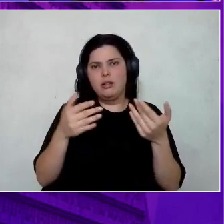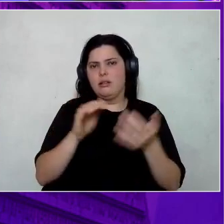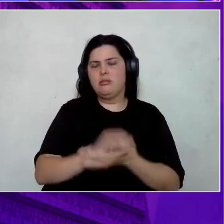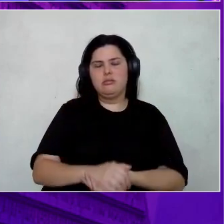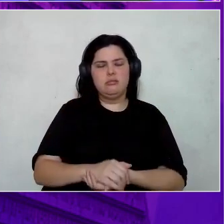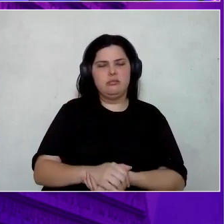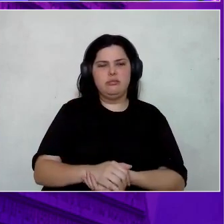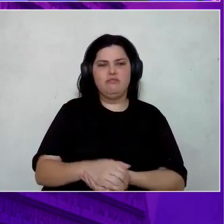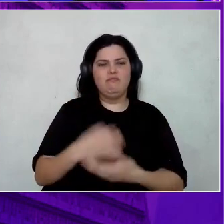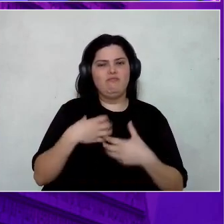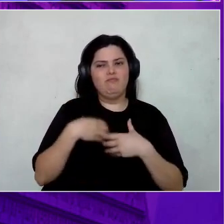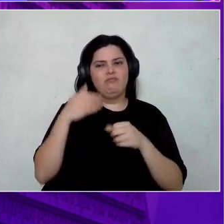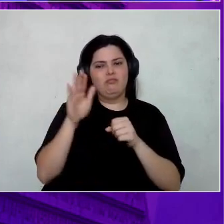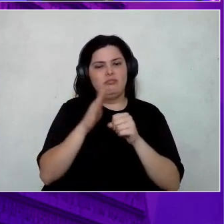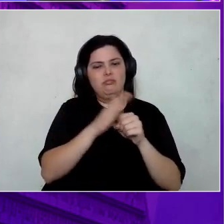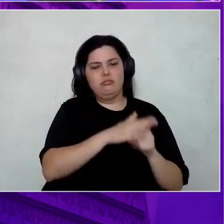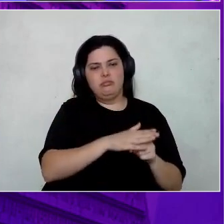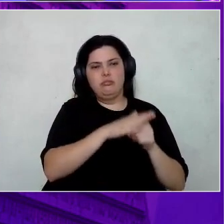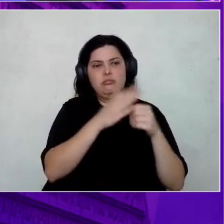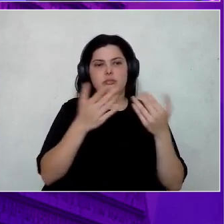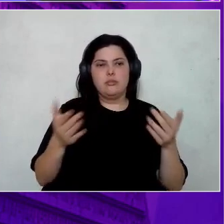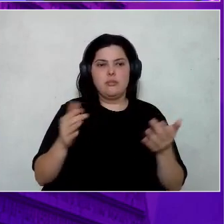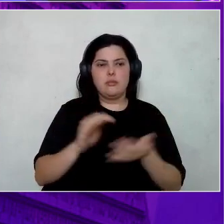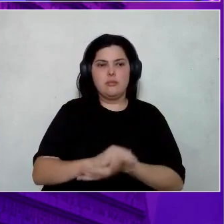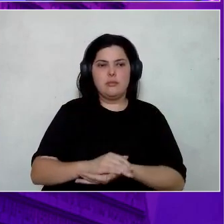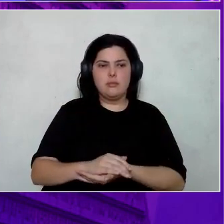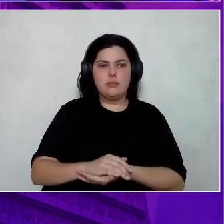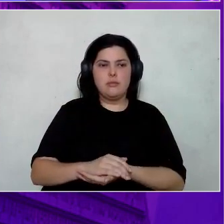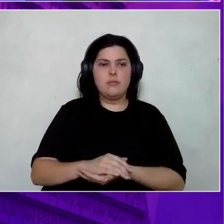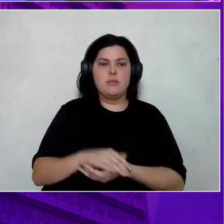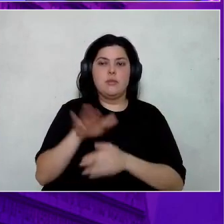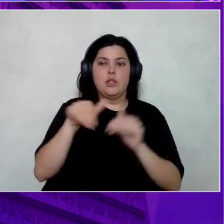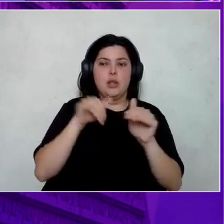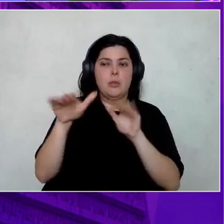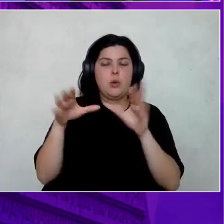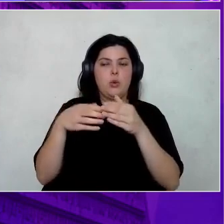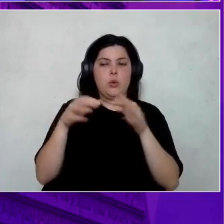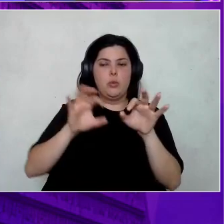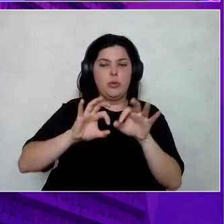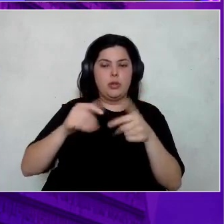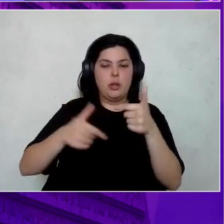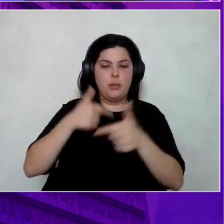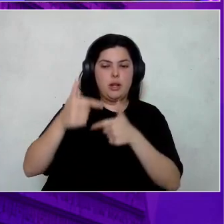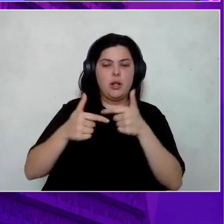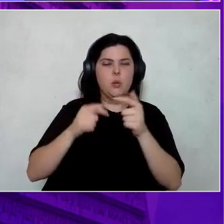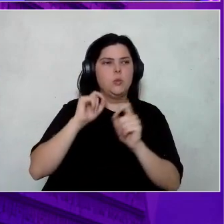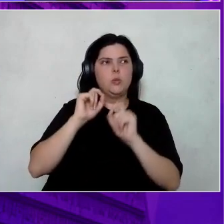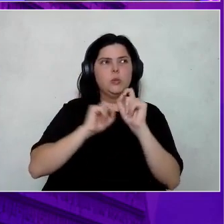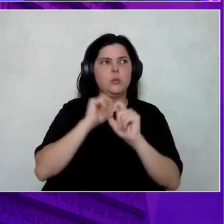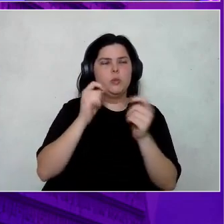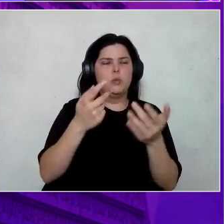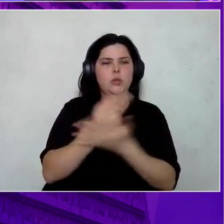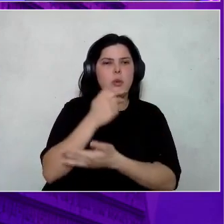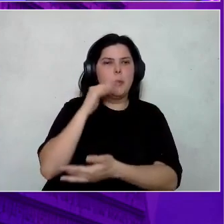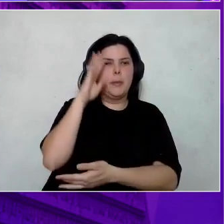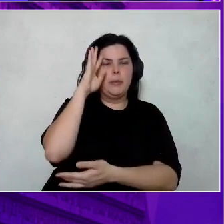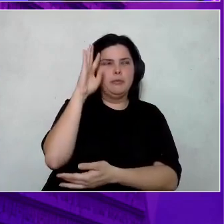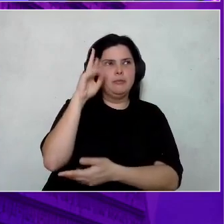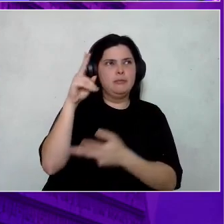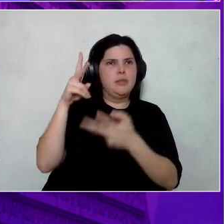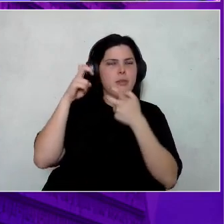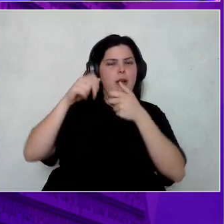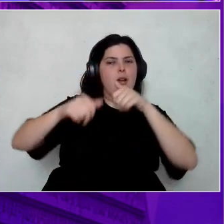pouco excluído. Então, eu comecei a puxar a galera lá. E a virada de chave aconteceu na avaliação de